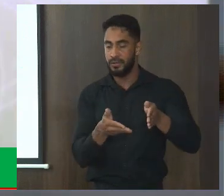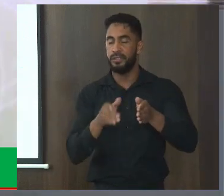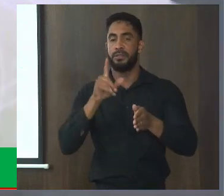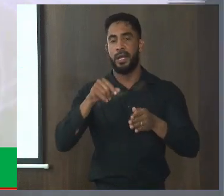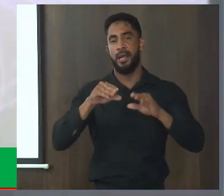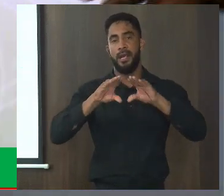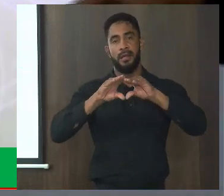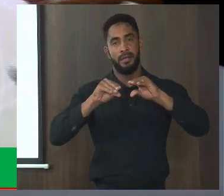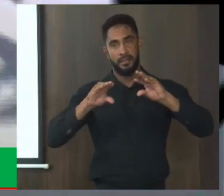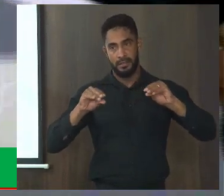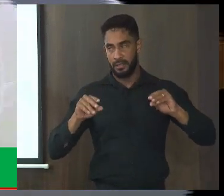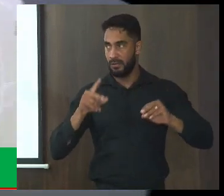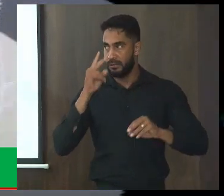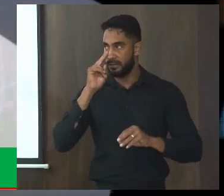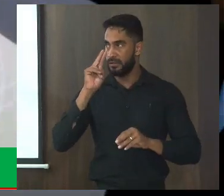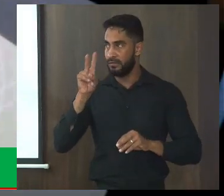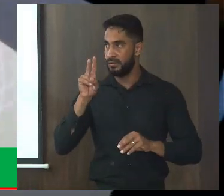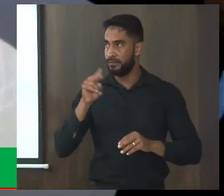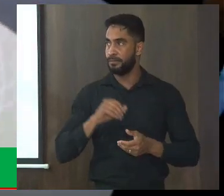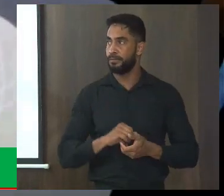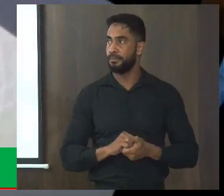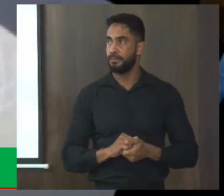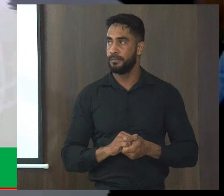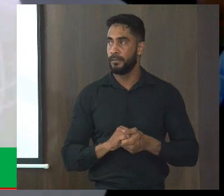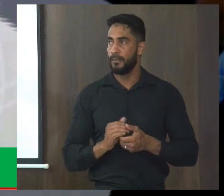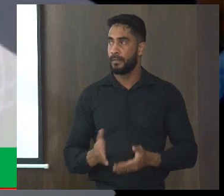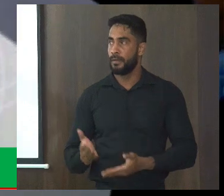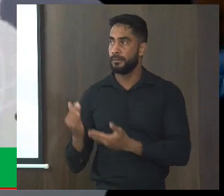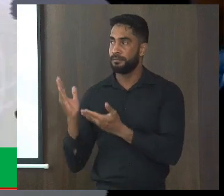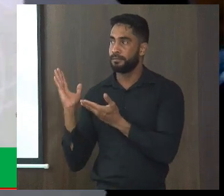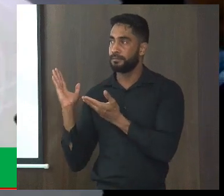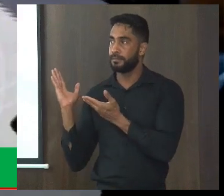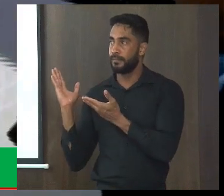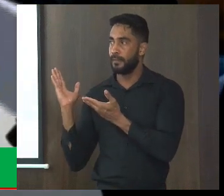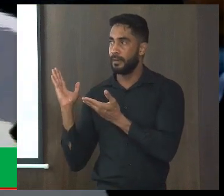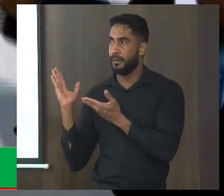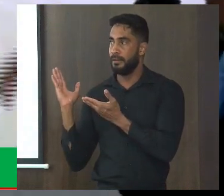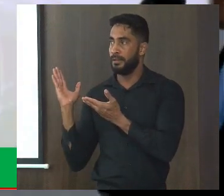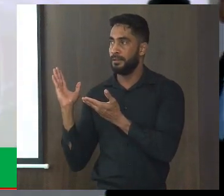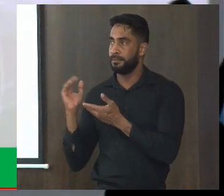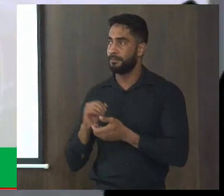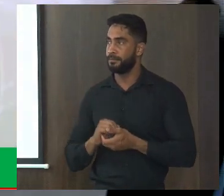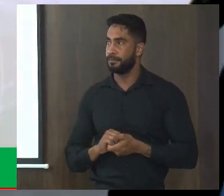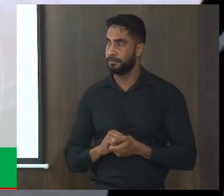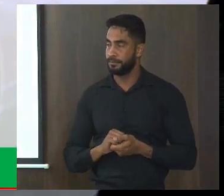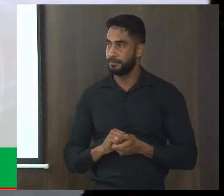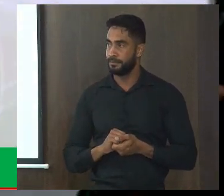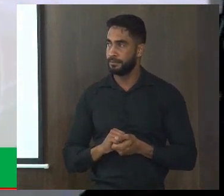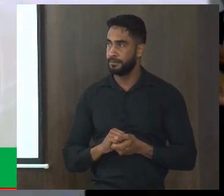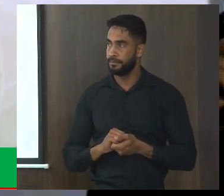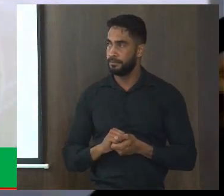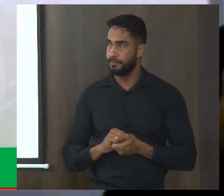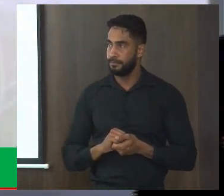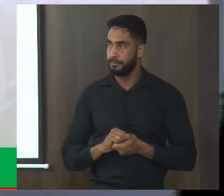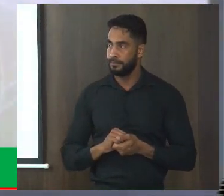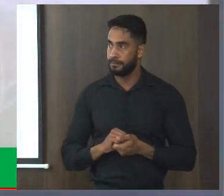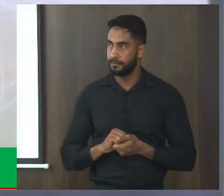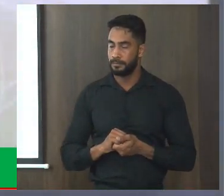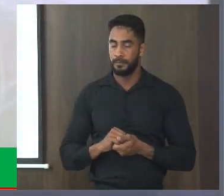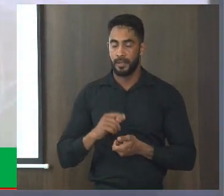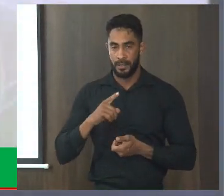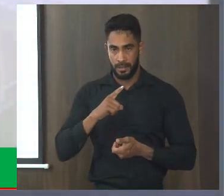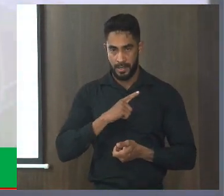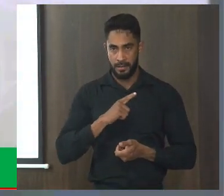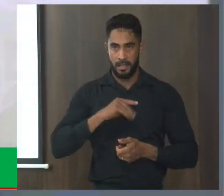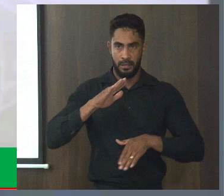tranquilo. Essa aí, estão vendo lá na beira, lá, bem em volta lá, aquela margem ali, ela está dando